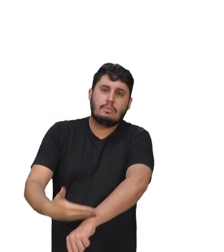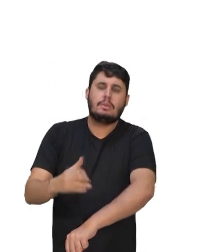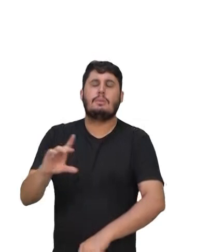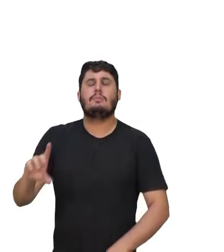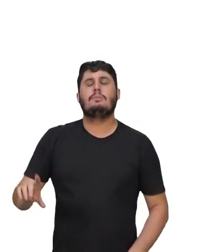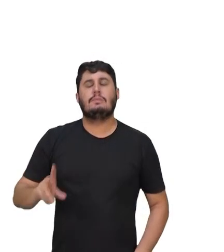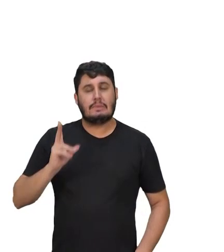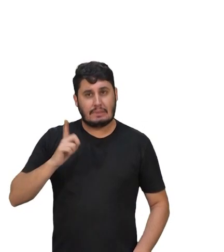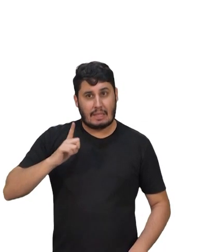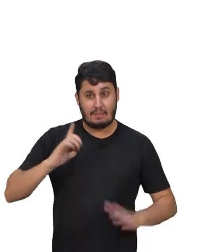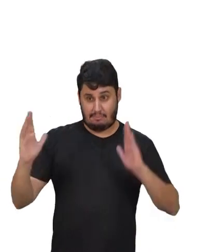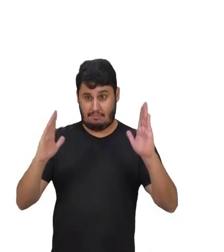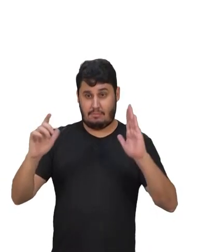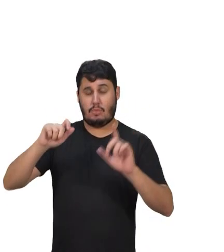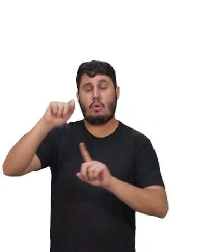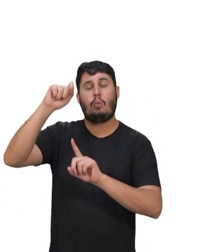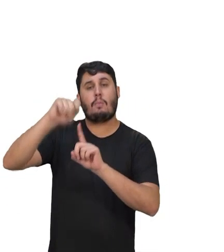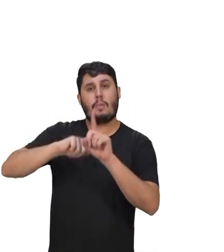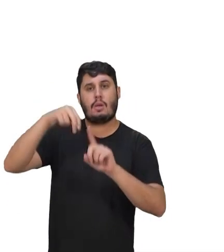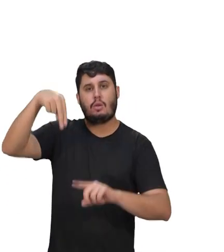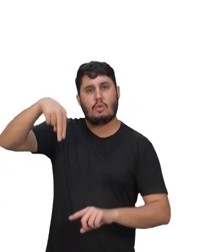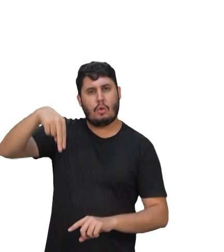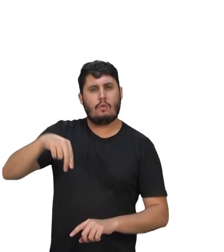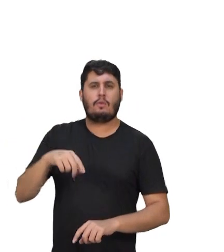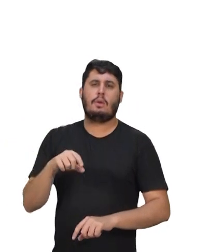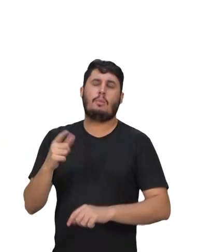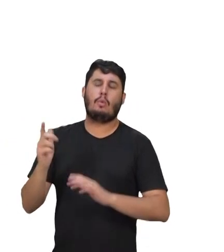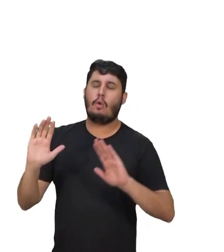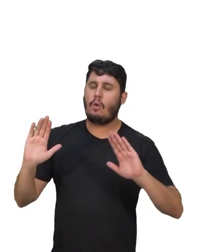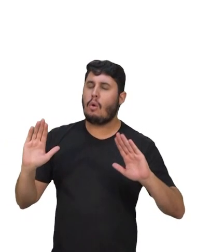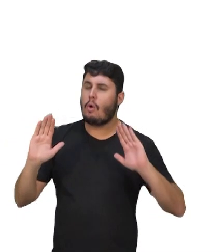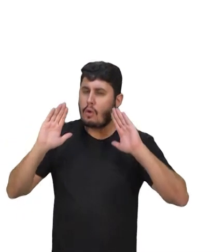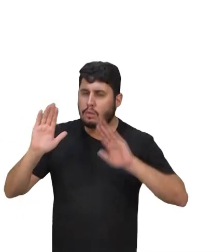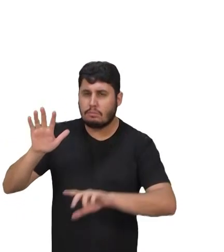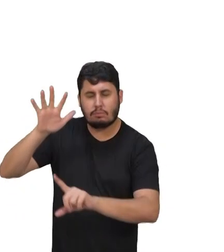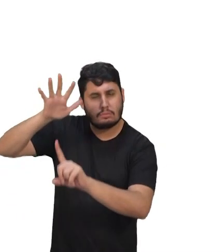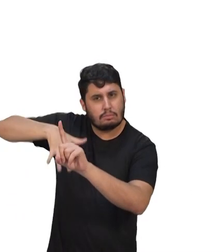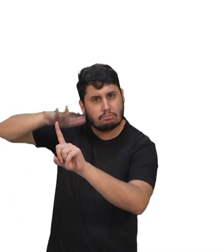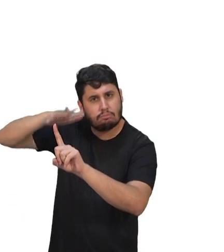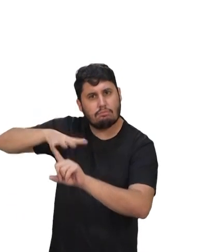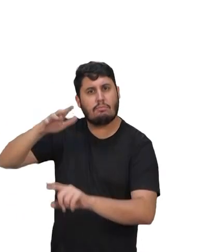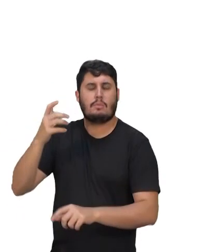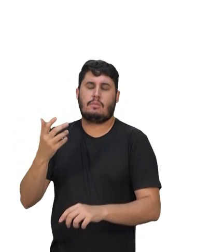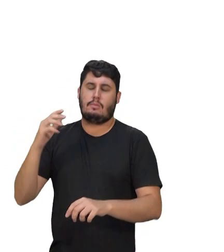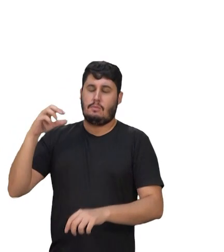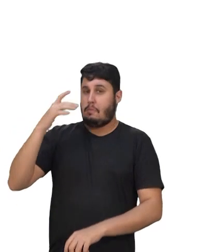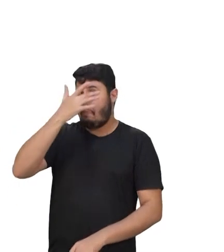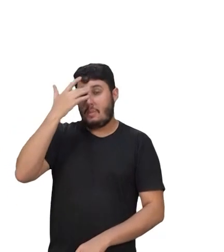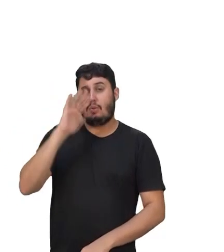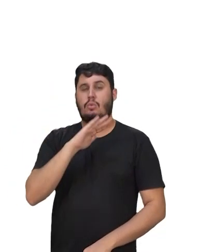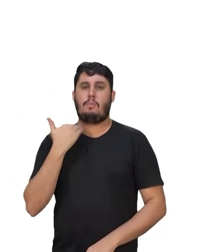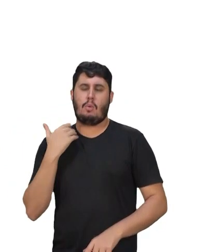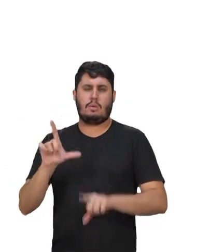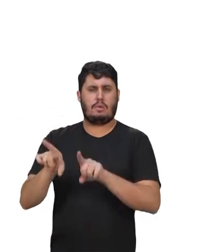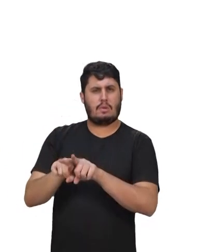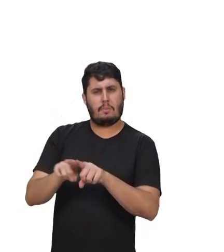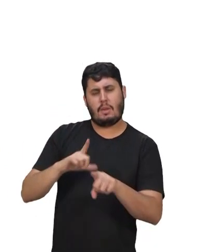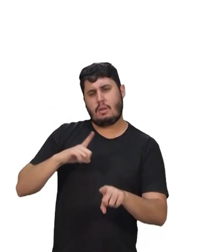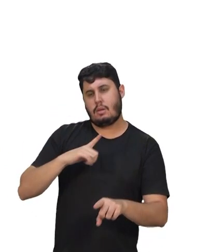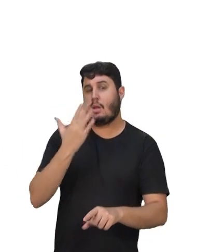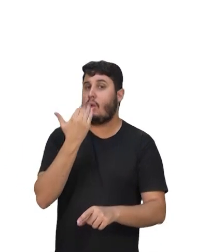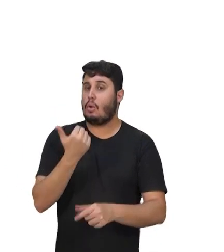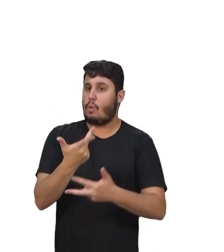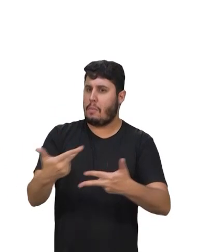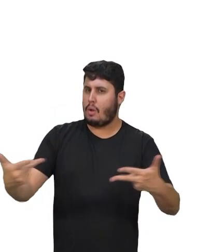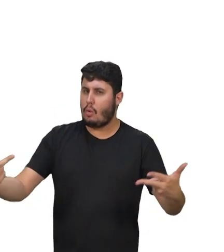As famílias dispõem coloridas mesas com as bebidas, os pratos, as frutas e os cigarros favoritos de seus defuntos.